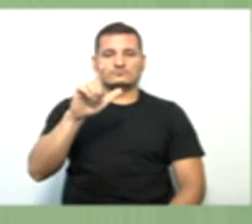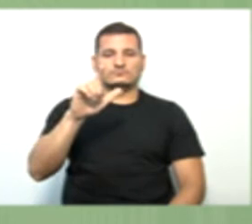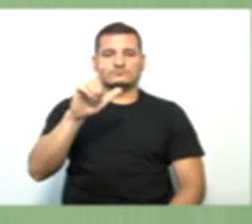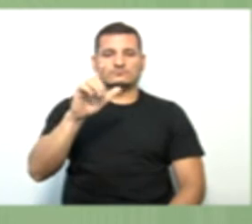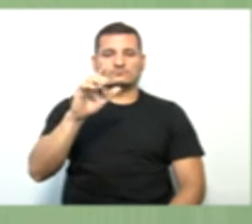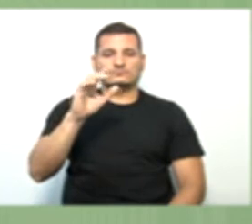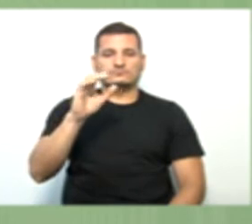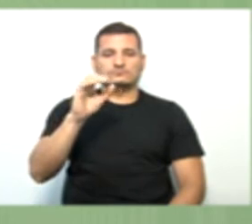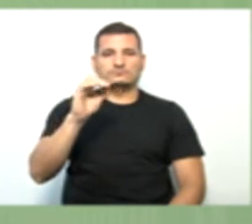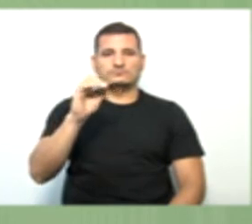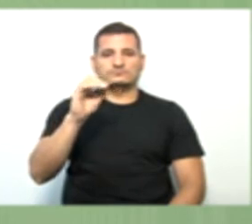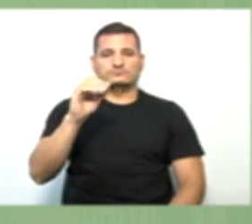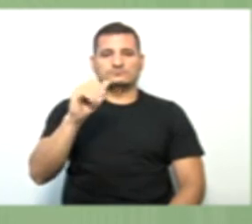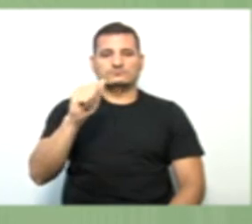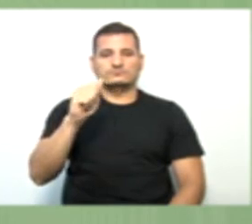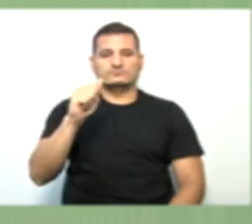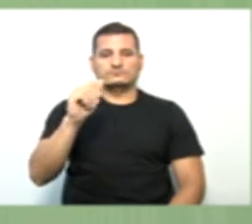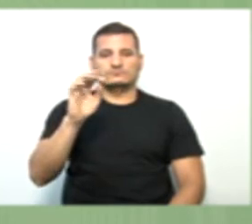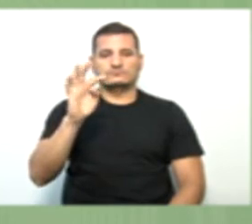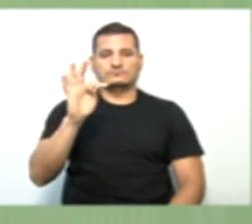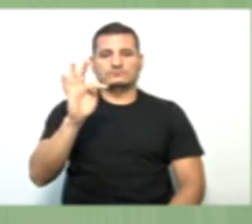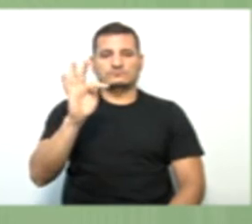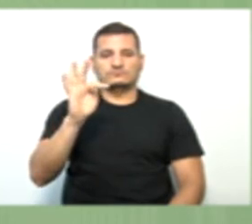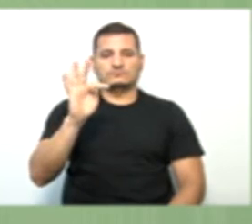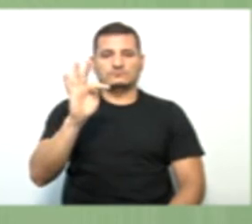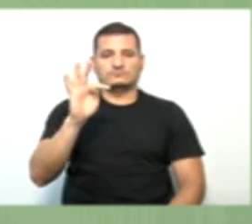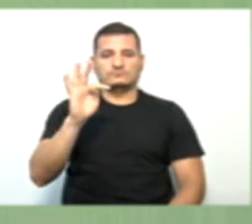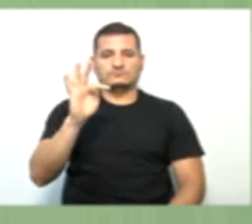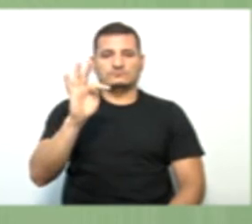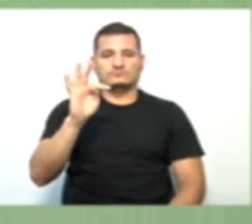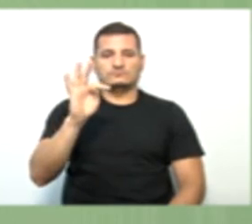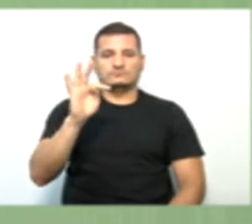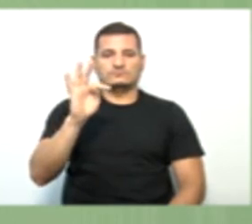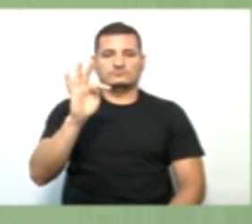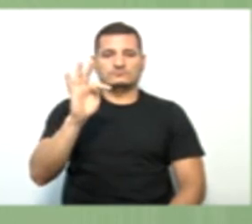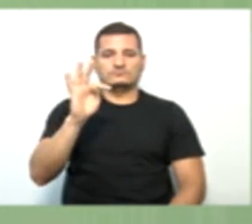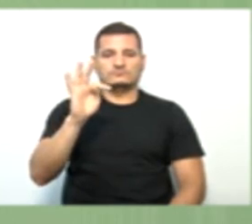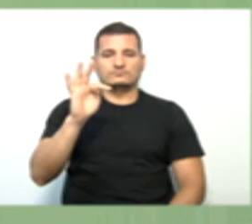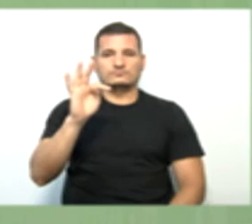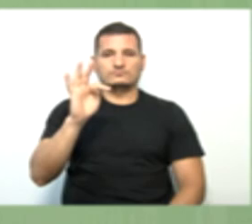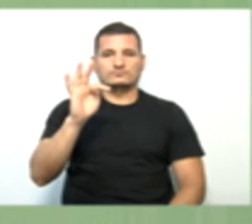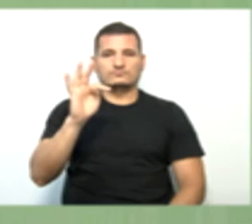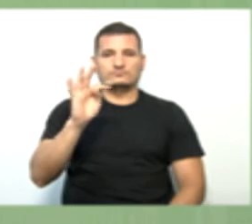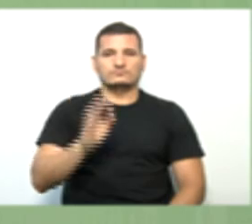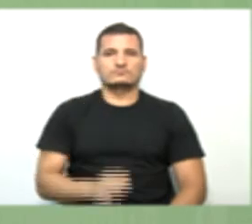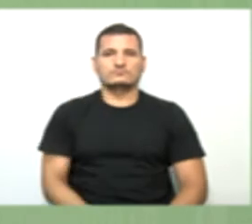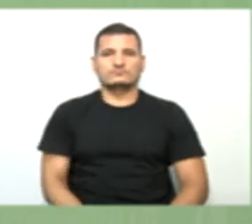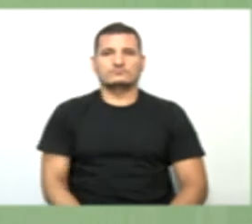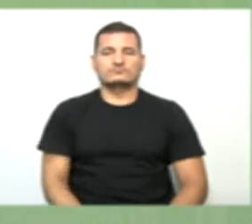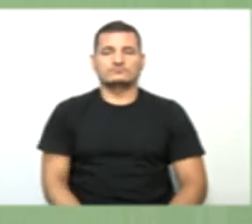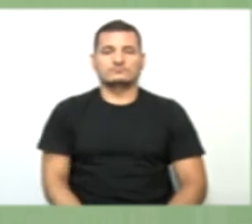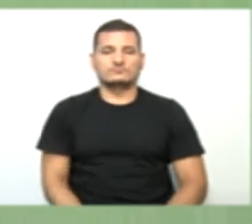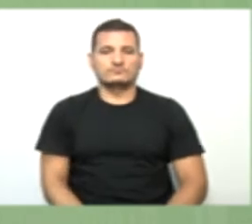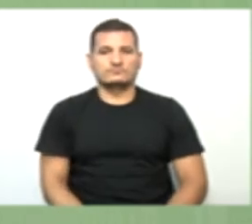Tá dando problema aqui no quadro. Bom, no lugar do int, nós vamos colocar um float.